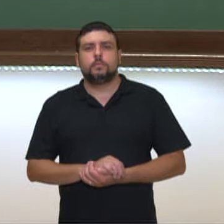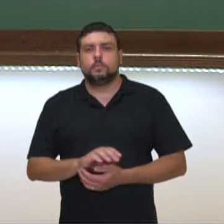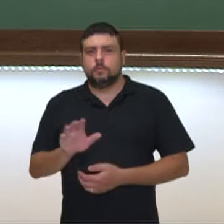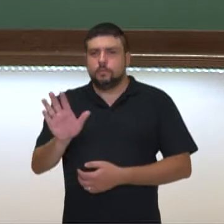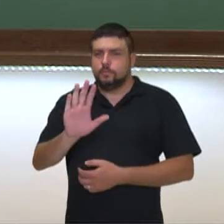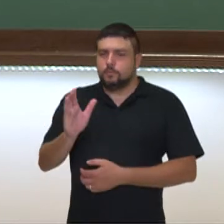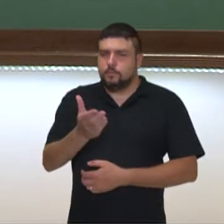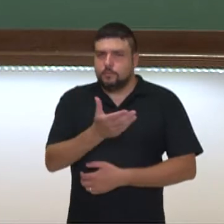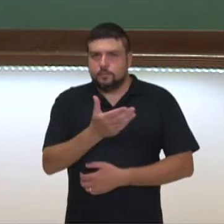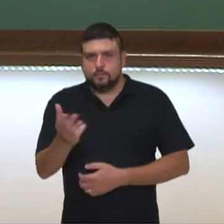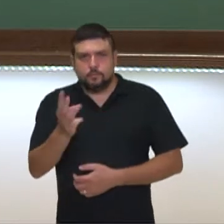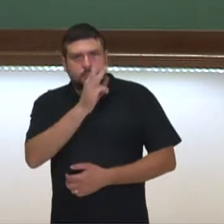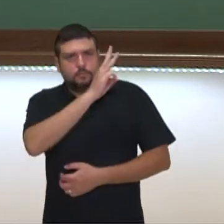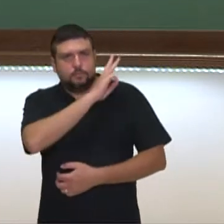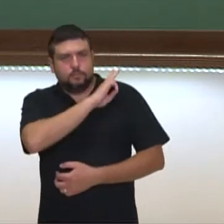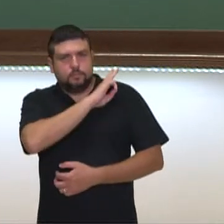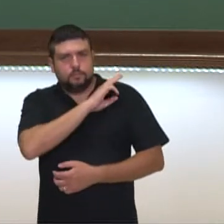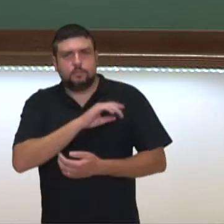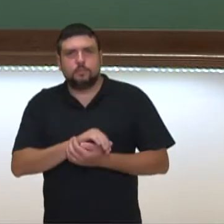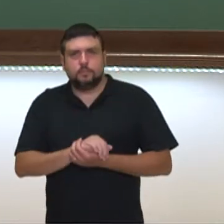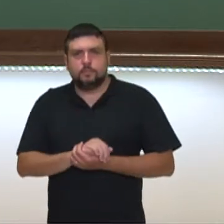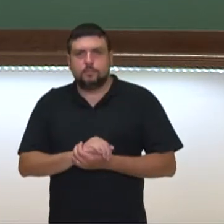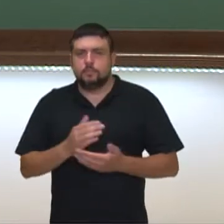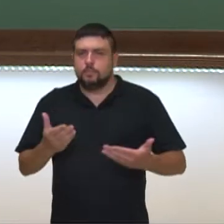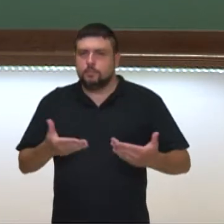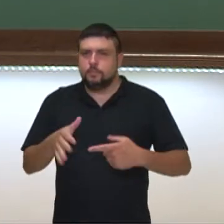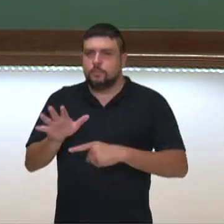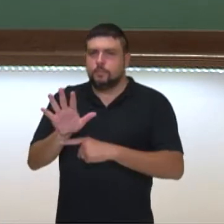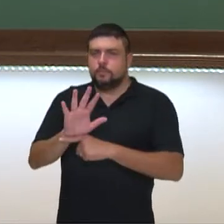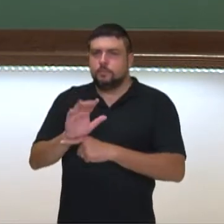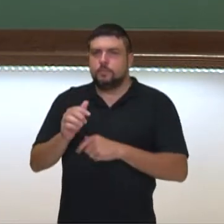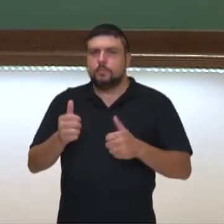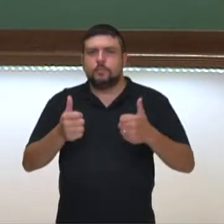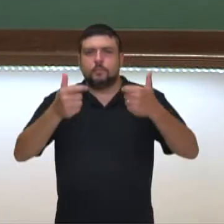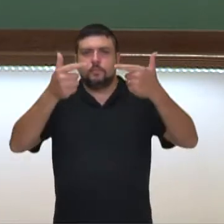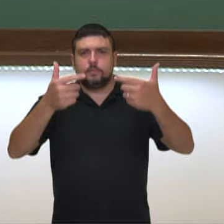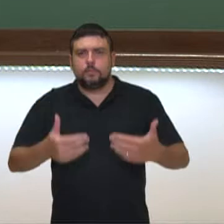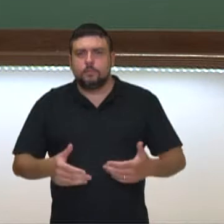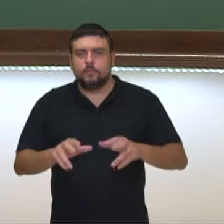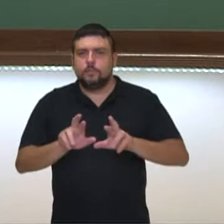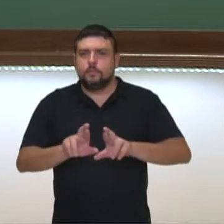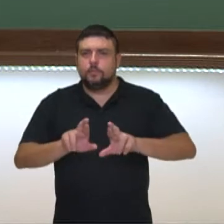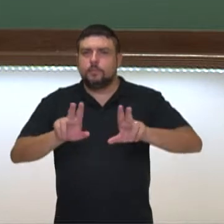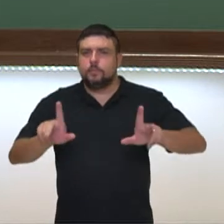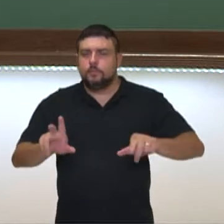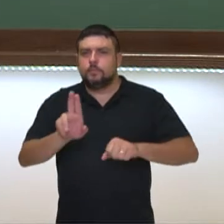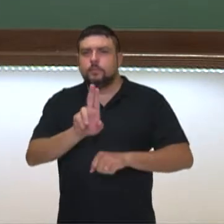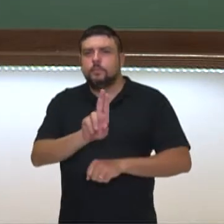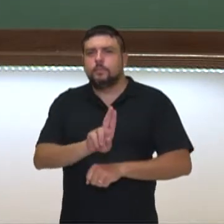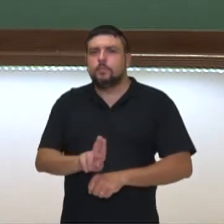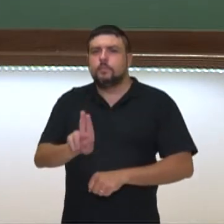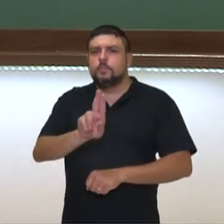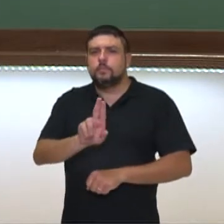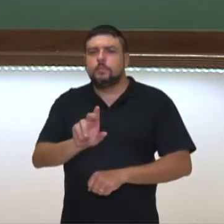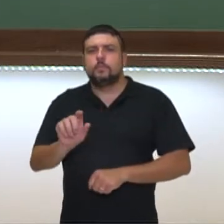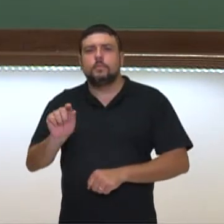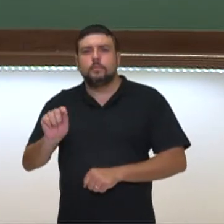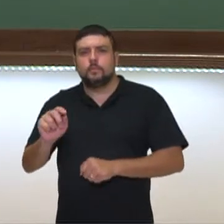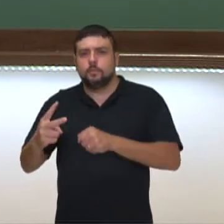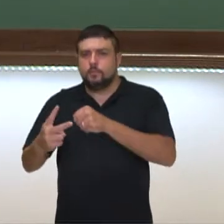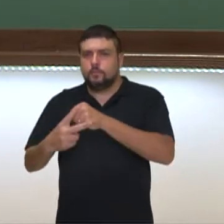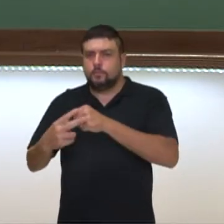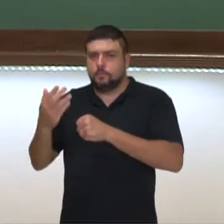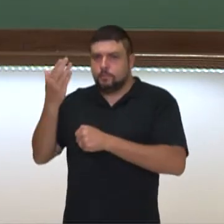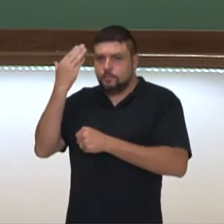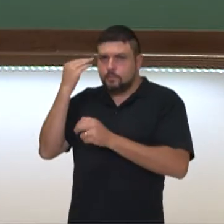Olá, estudante da terceira série. Neste vídeo, nós vamos falar sobre a diferença de uso do passado simples